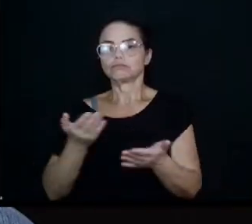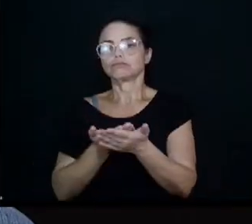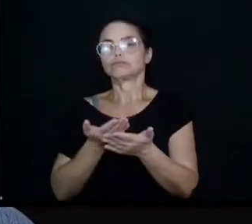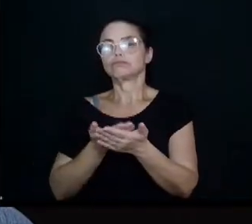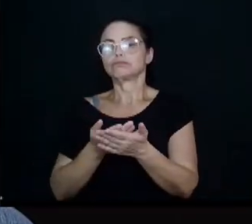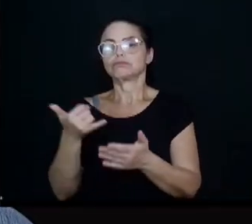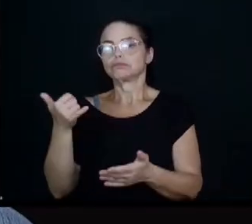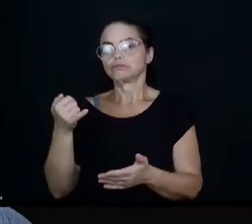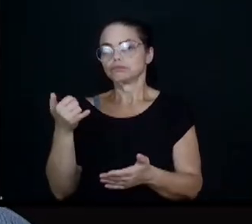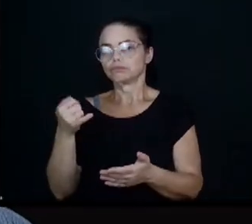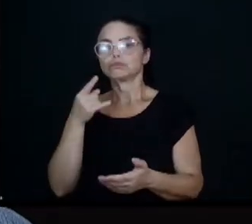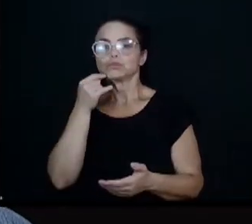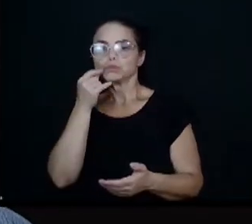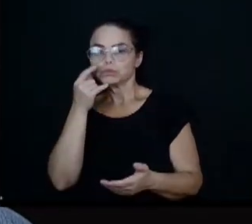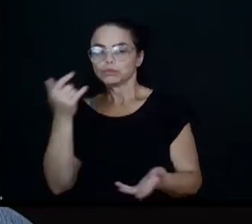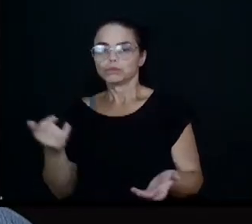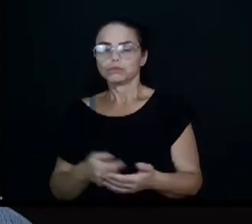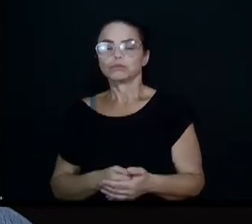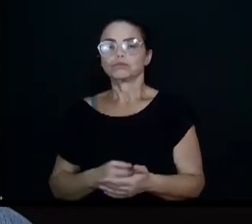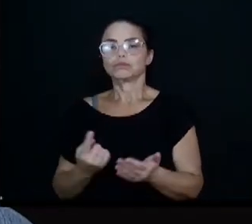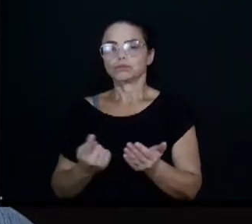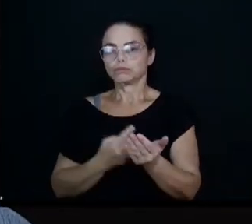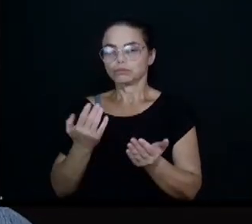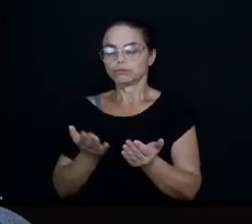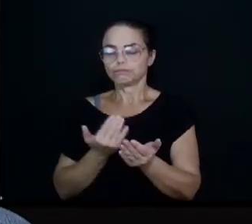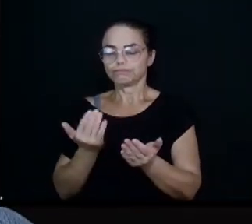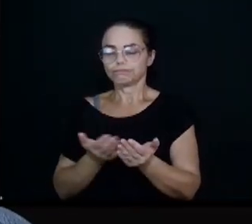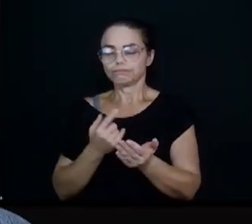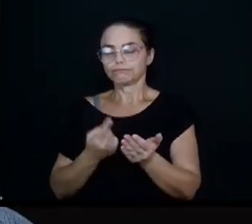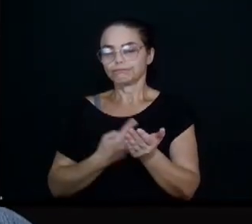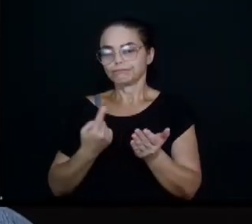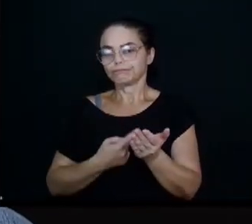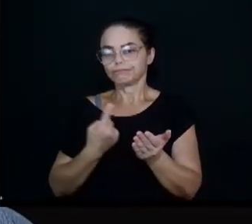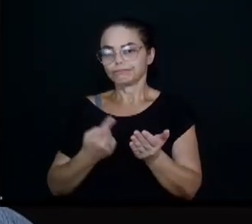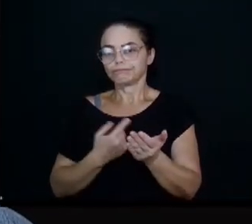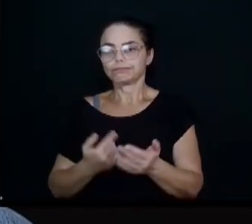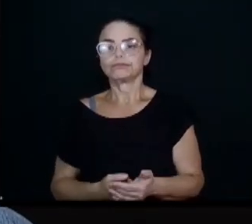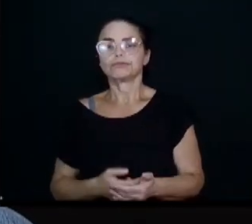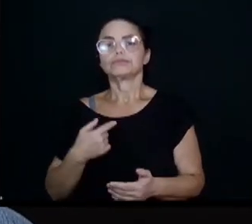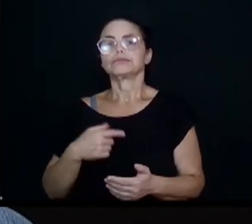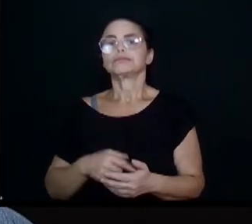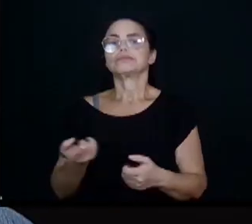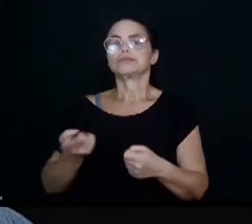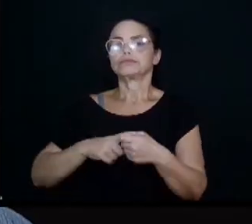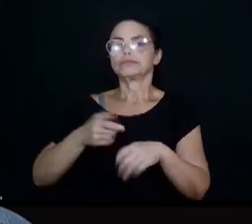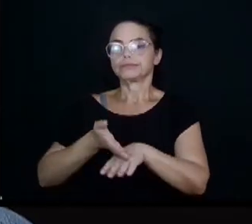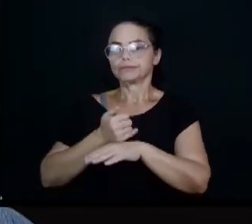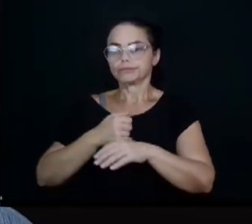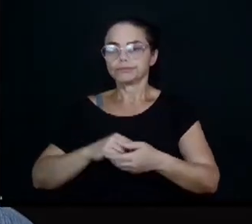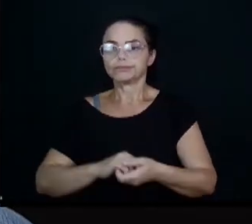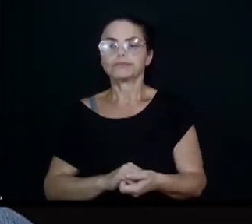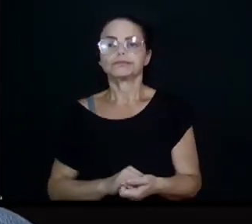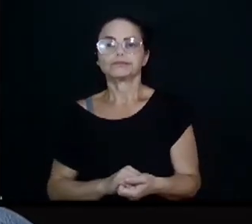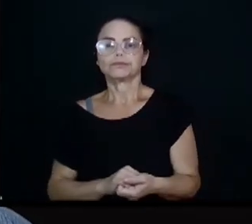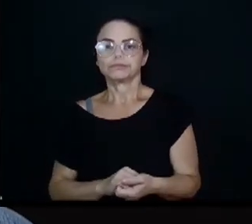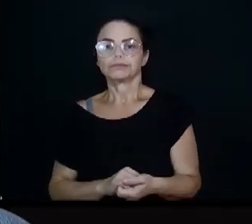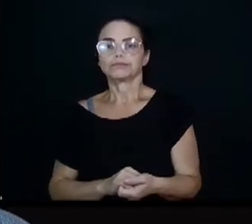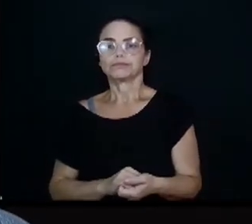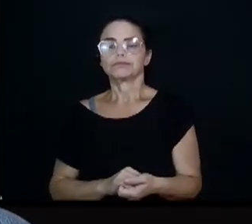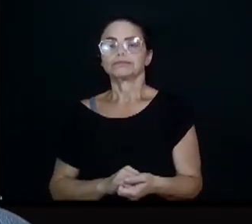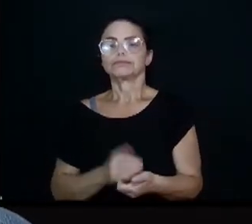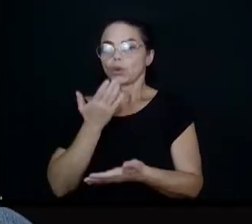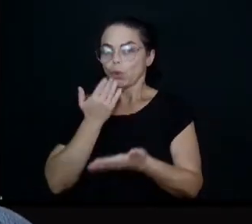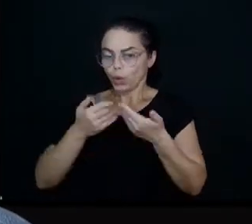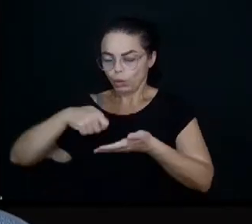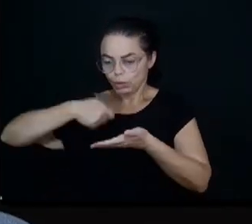levar um caderno, chegar com antecedência. É isso, se alimentar, se hidratar. Isso é